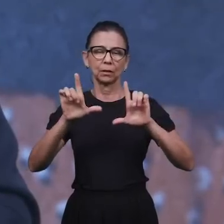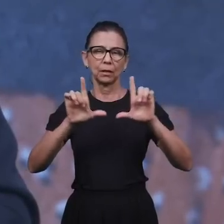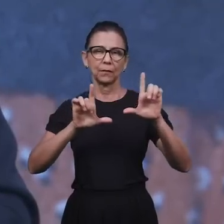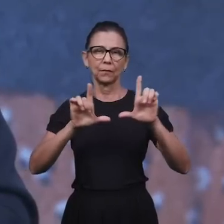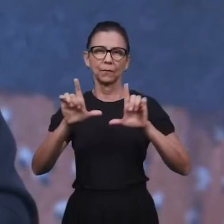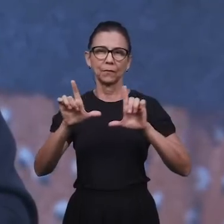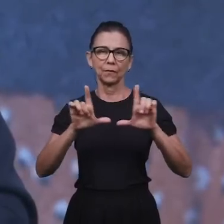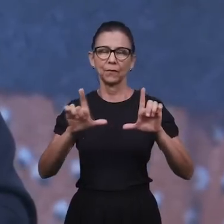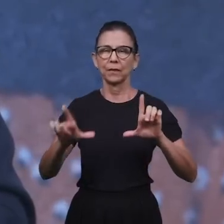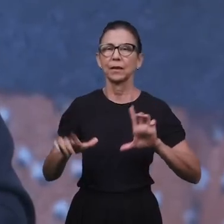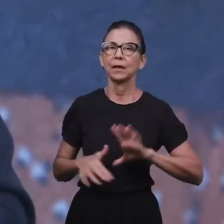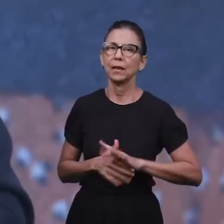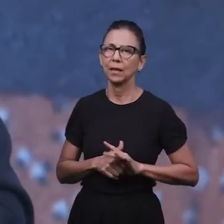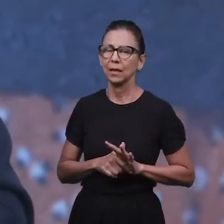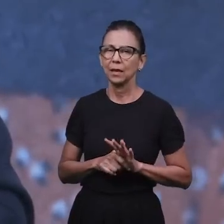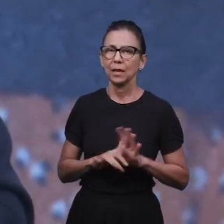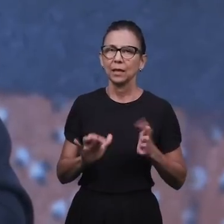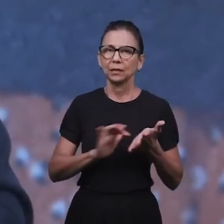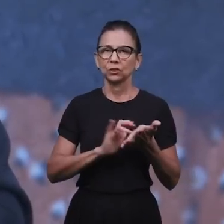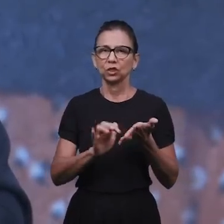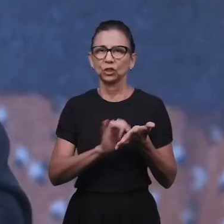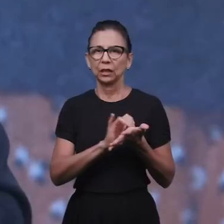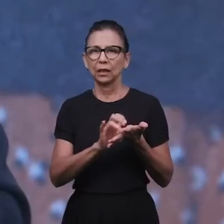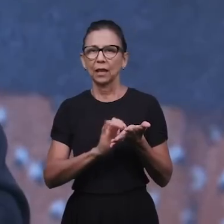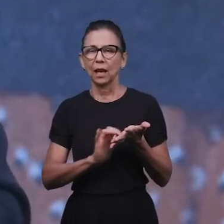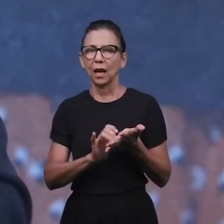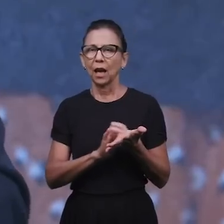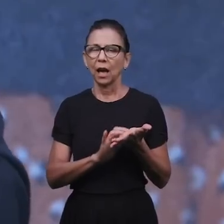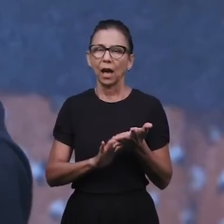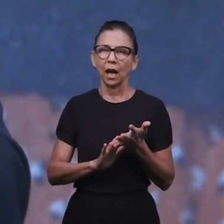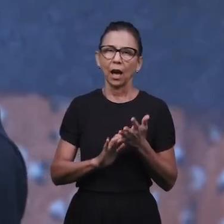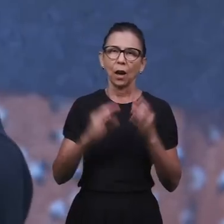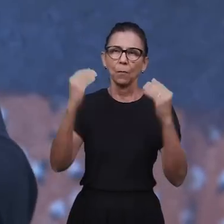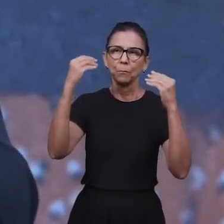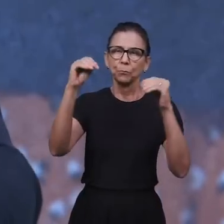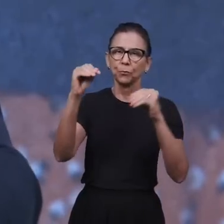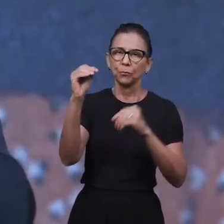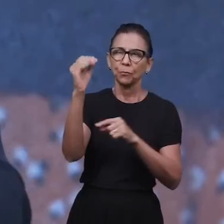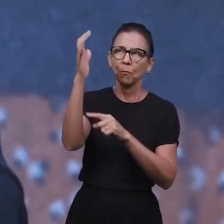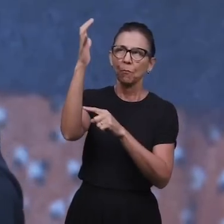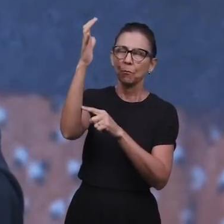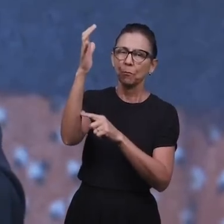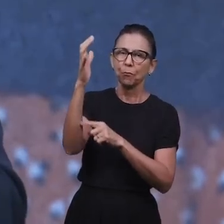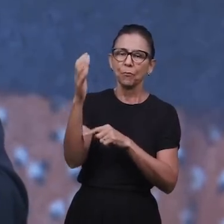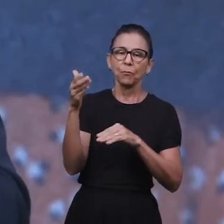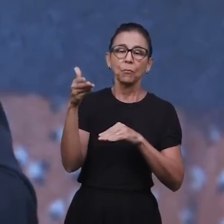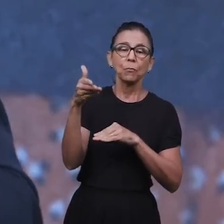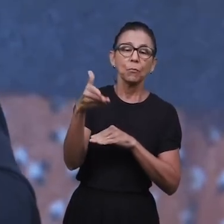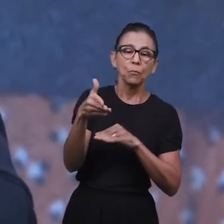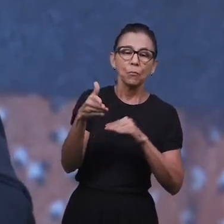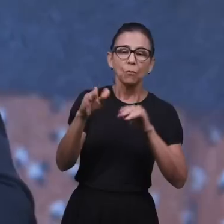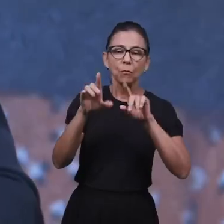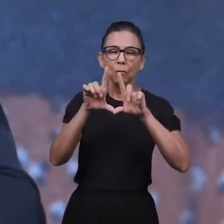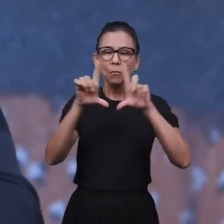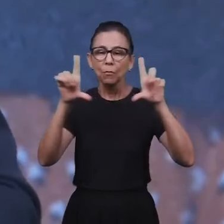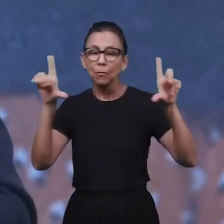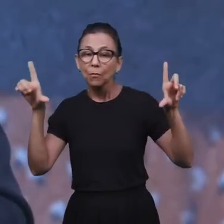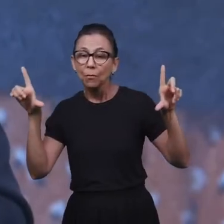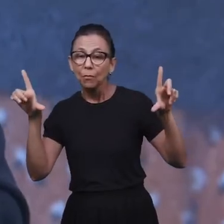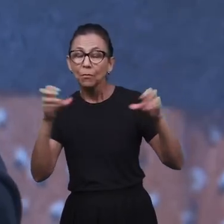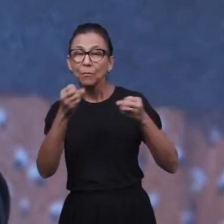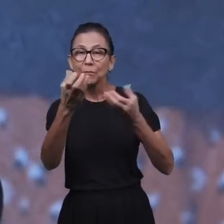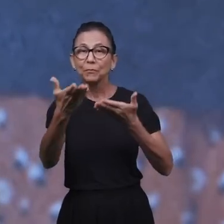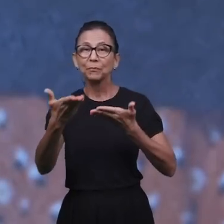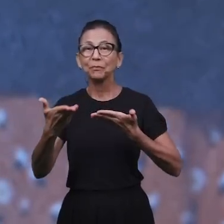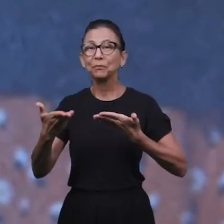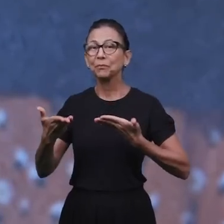antena parabólica, nesse sistema digital. Chegou agora, instalou a antena, foi lá, viu o nosso canal, entrou para ver